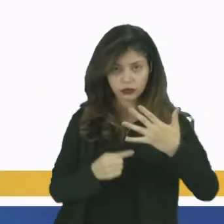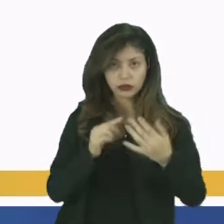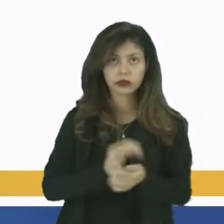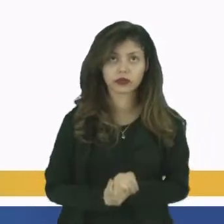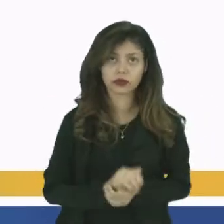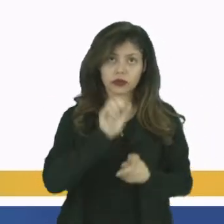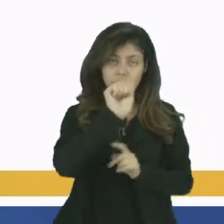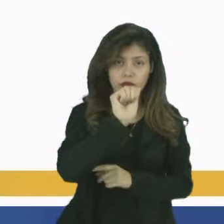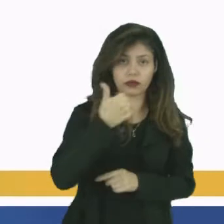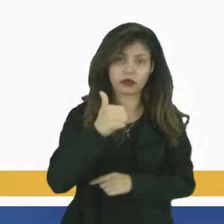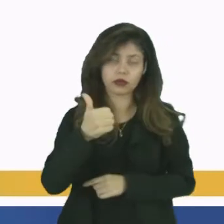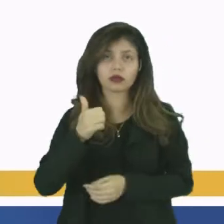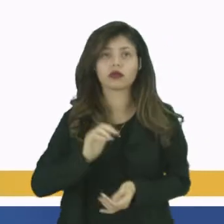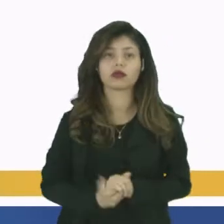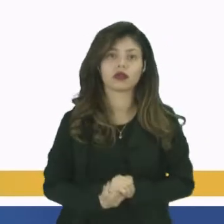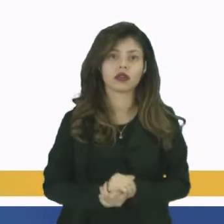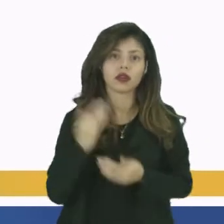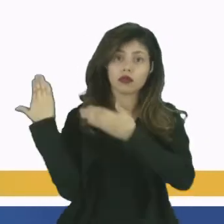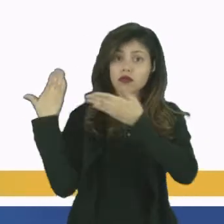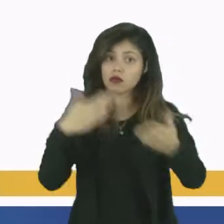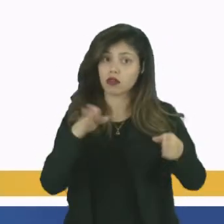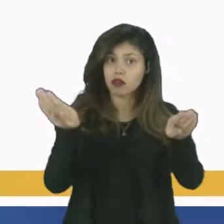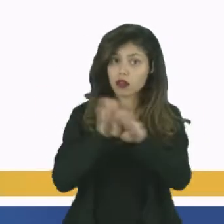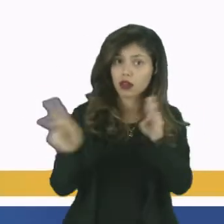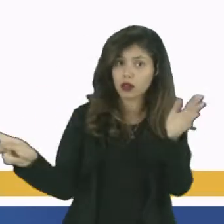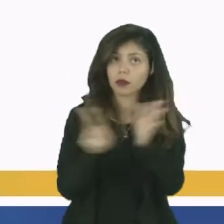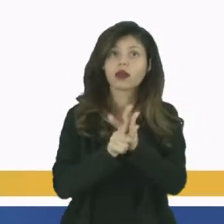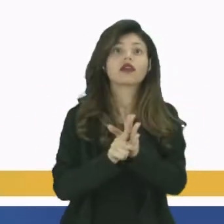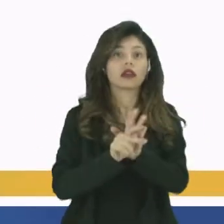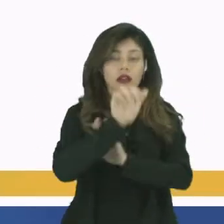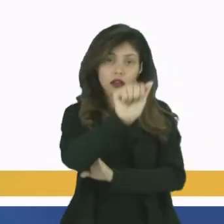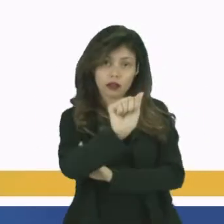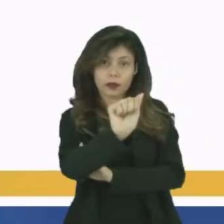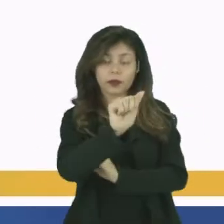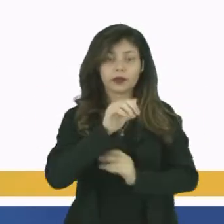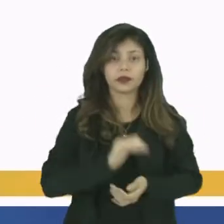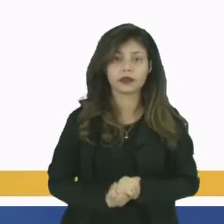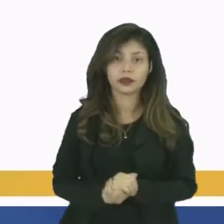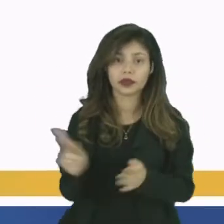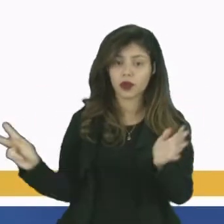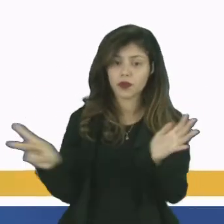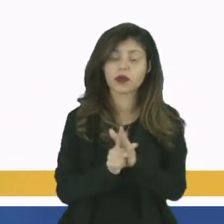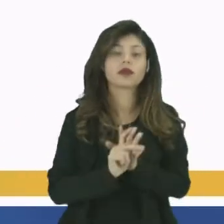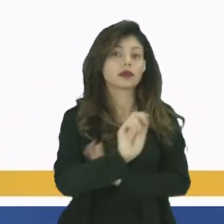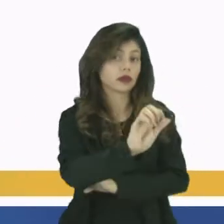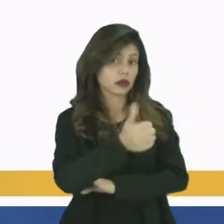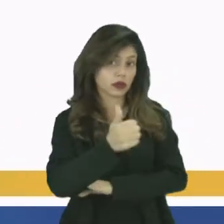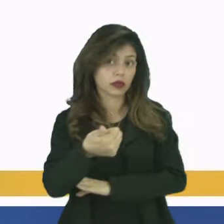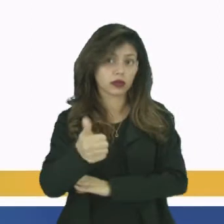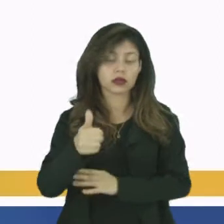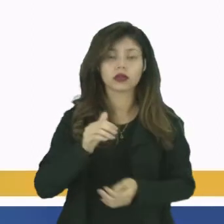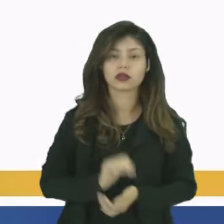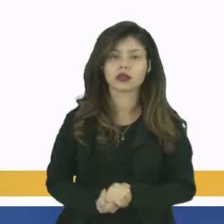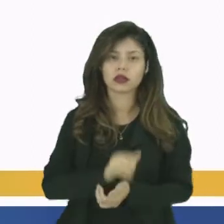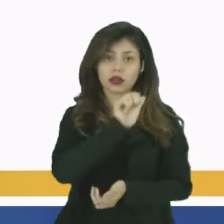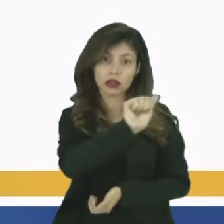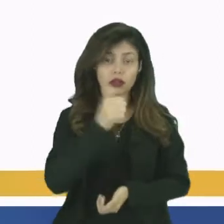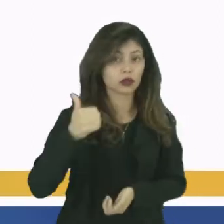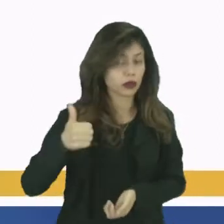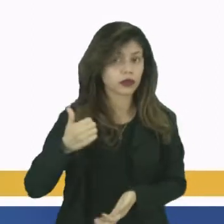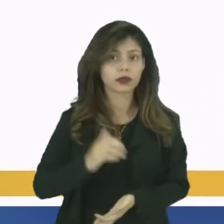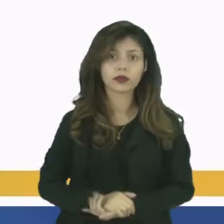o A11. Então, o determinante dessa matriz A é o próprio elemento